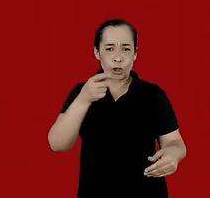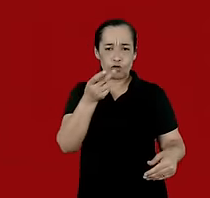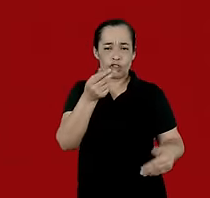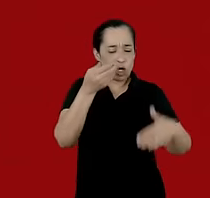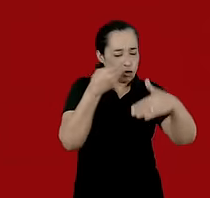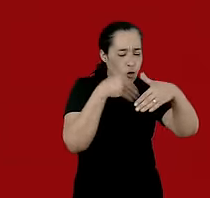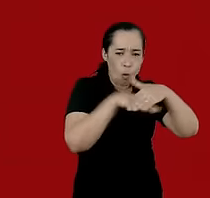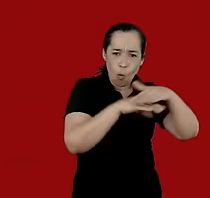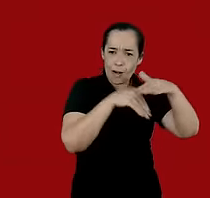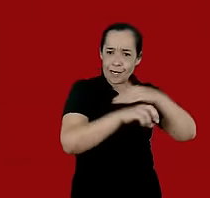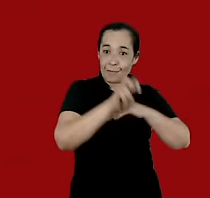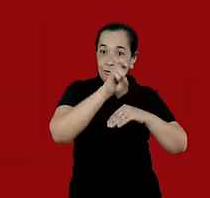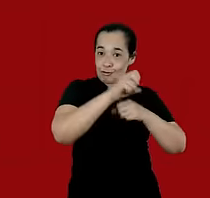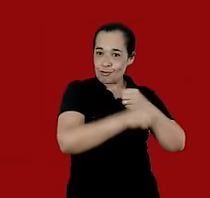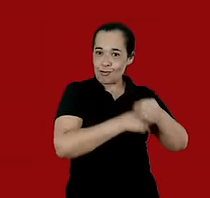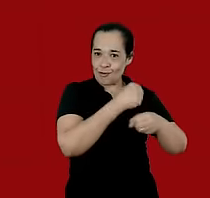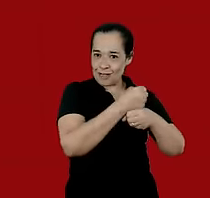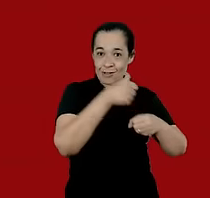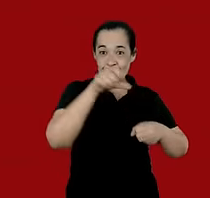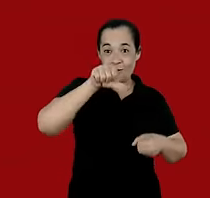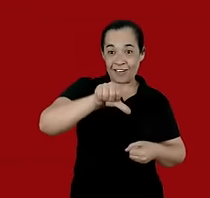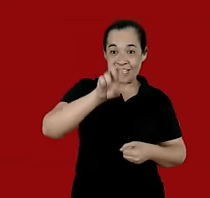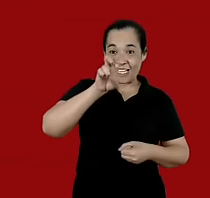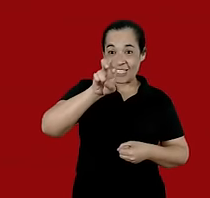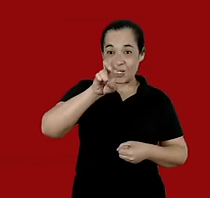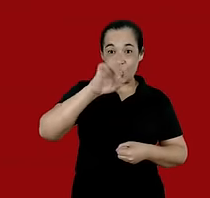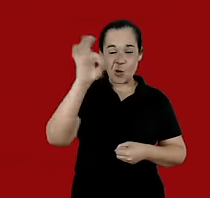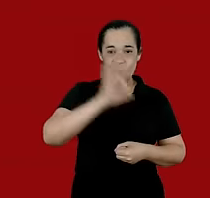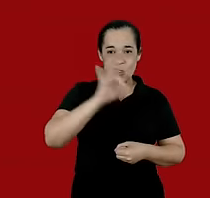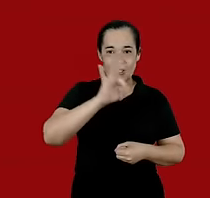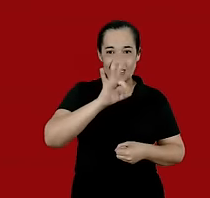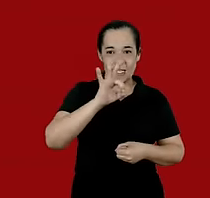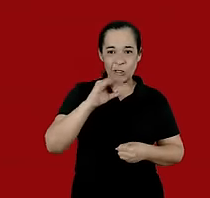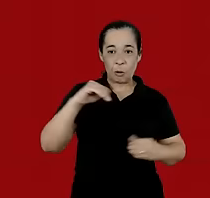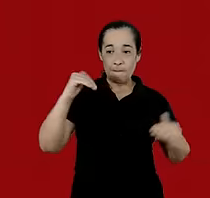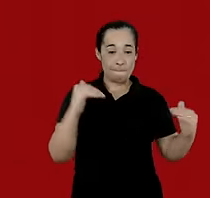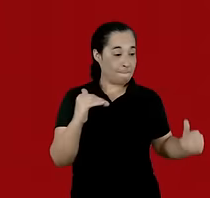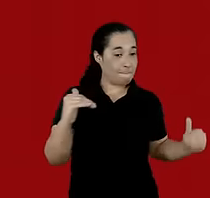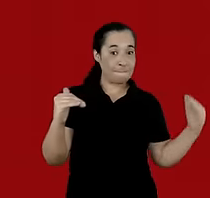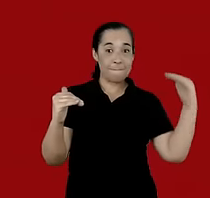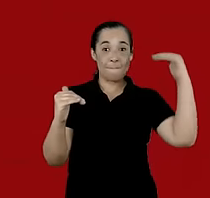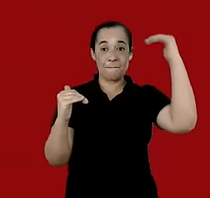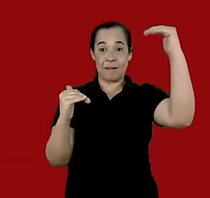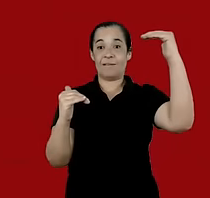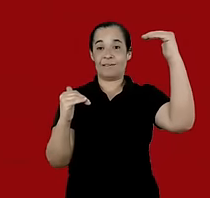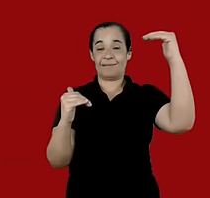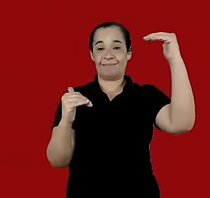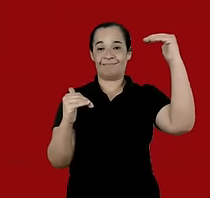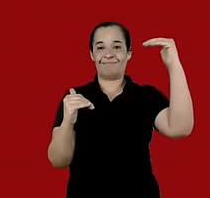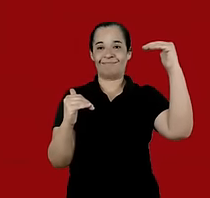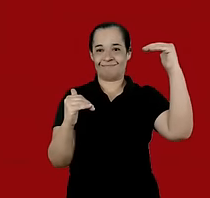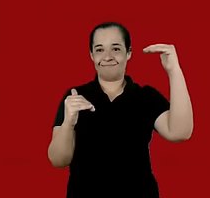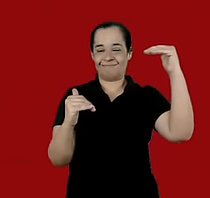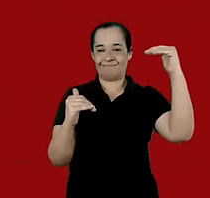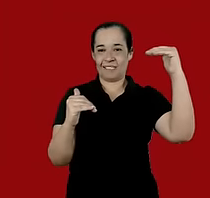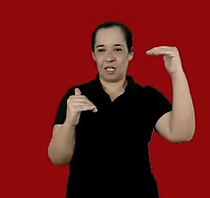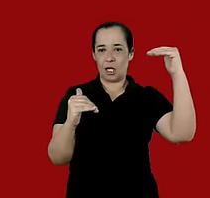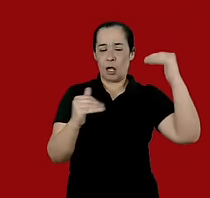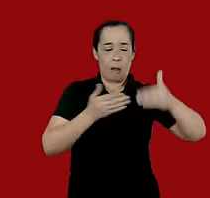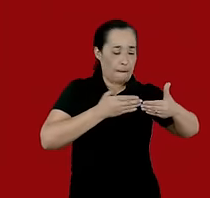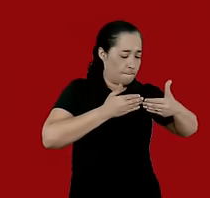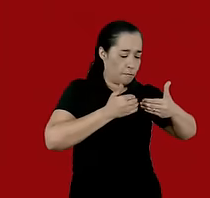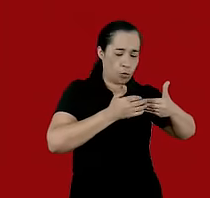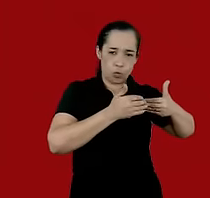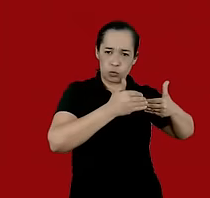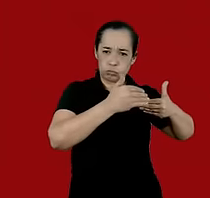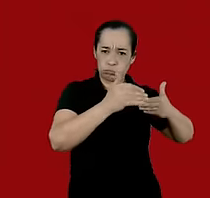95% das vezes bateu o CDI isso o índice sem nenhum tipo de avaliação do cenário ele é um índice que ao longo do tempo vem performando